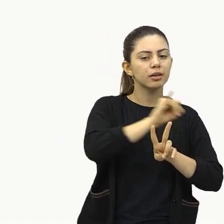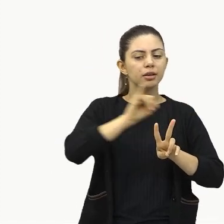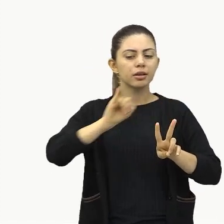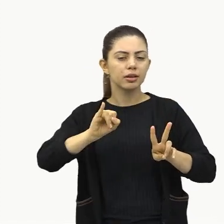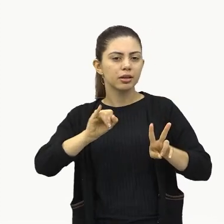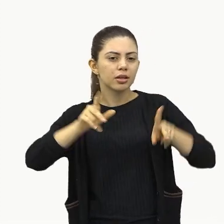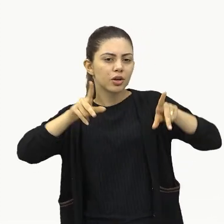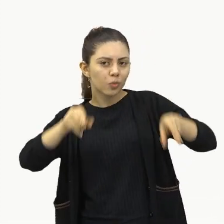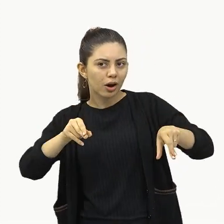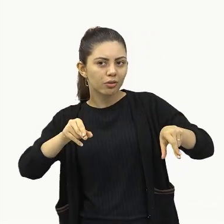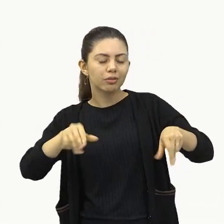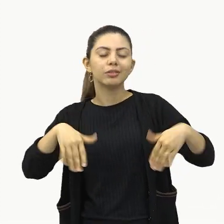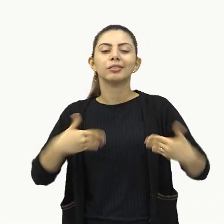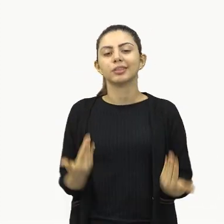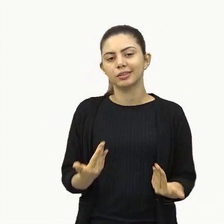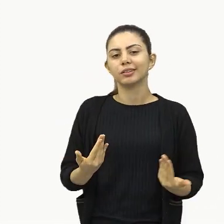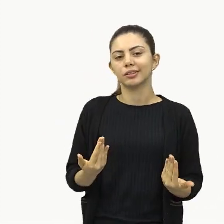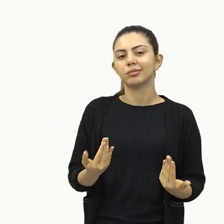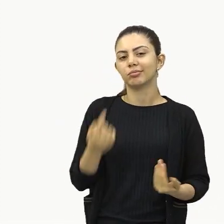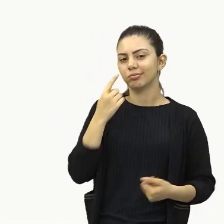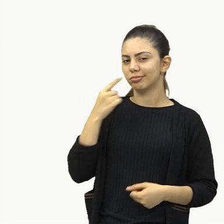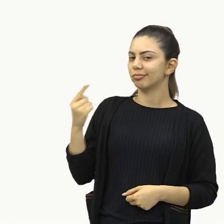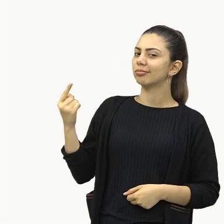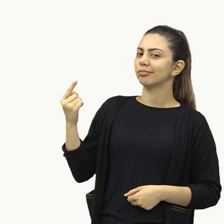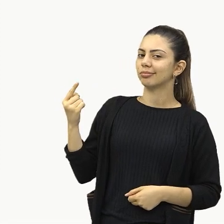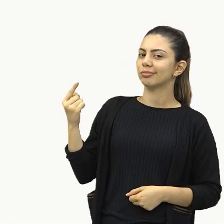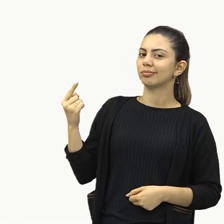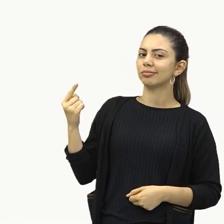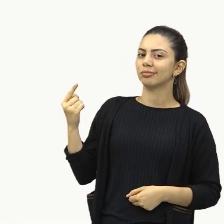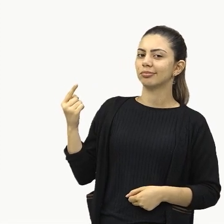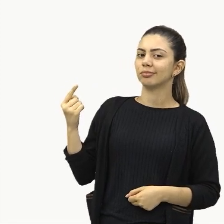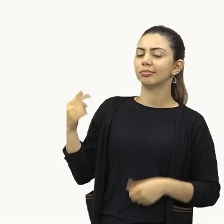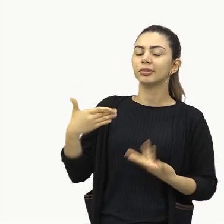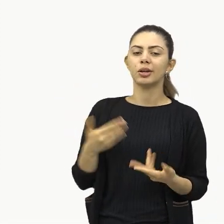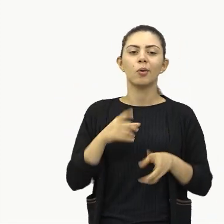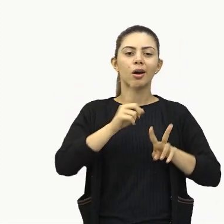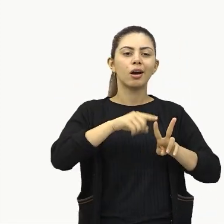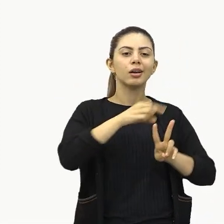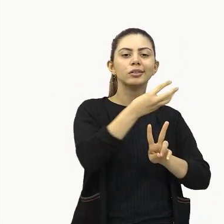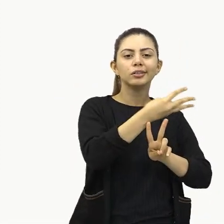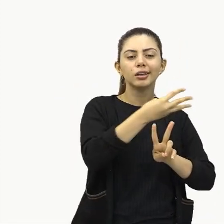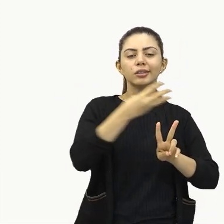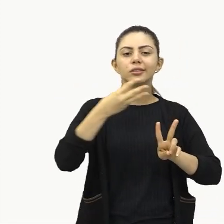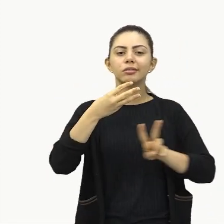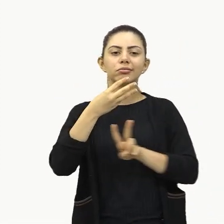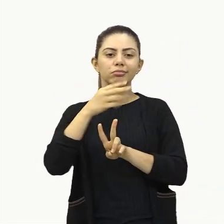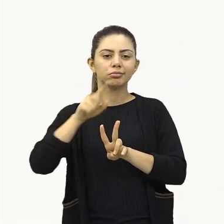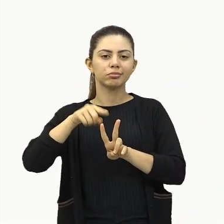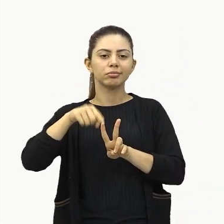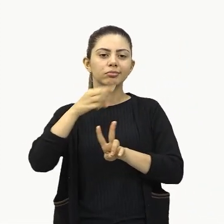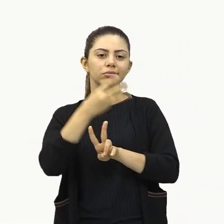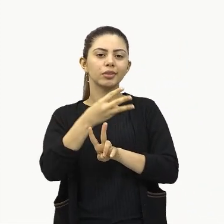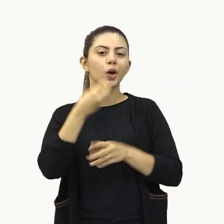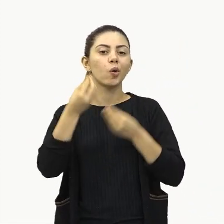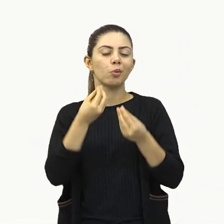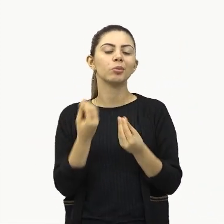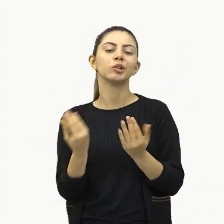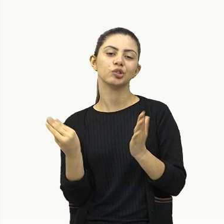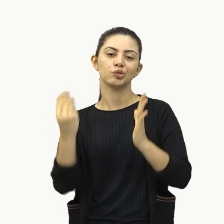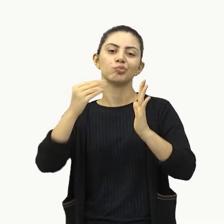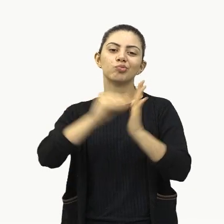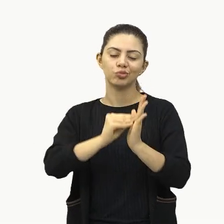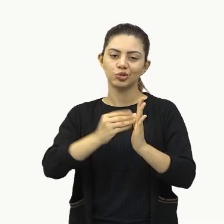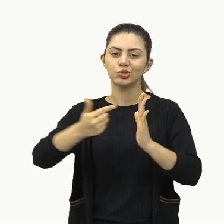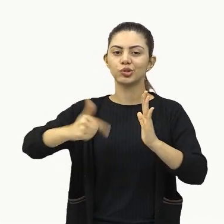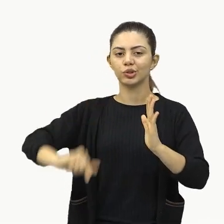Possui? Possui. Ó, é raiz cúbica. Então, o que vamos fazer? Vamos repetir aqui. Eu tinha